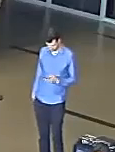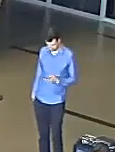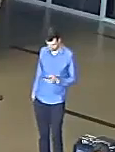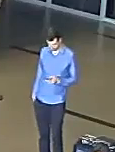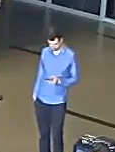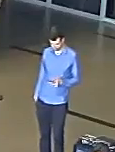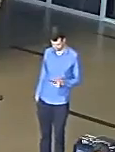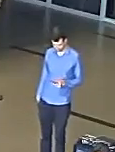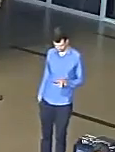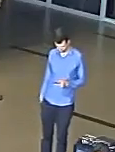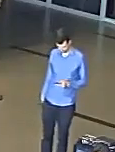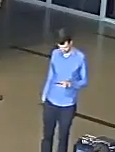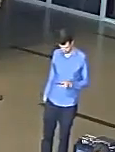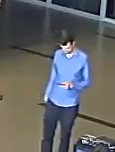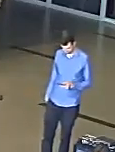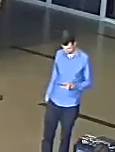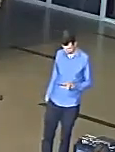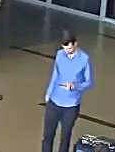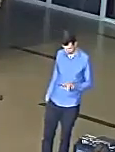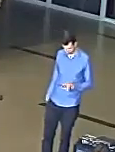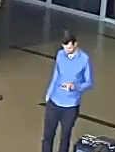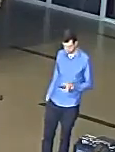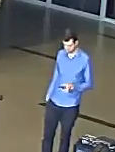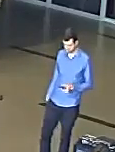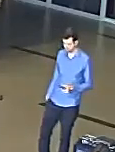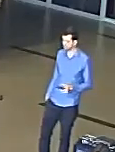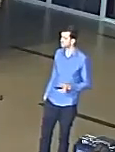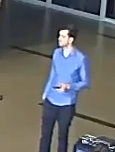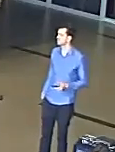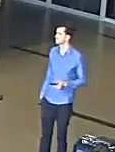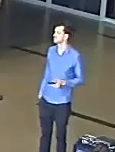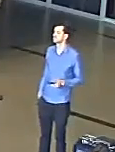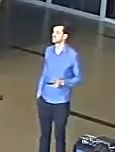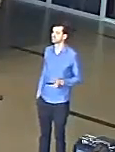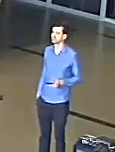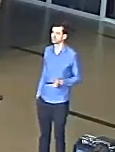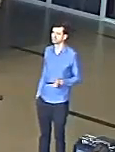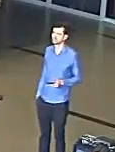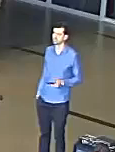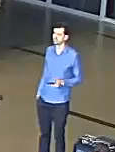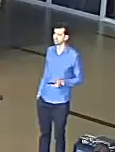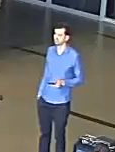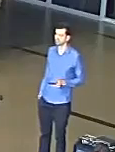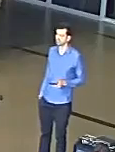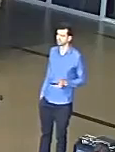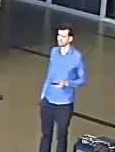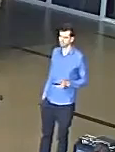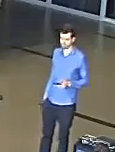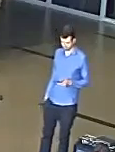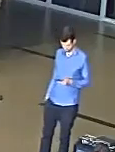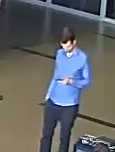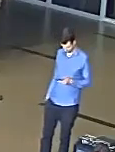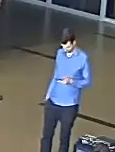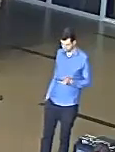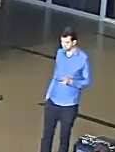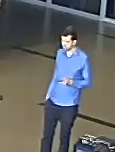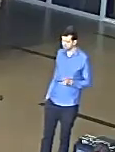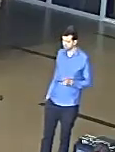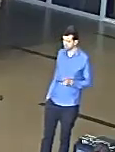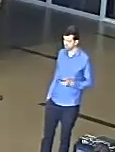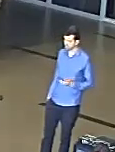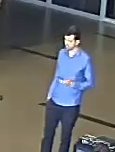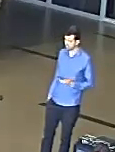buscar a melhoria e o crescimento também no município de Belo Horizonte né o nosso Presidente aqui da comissão